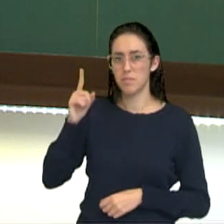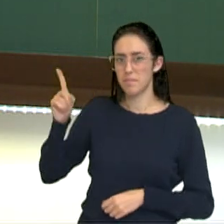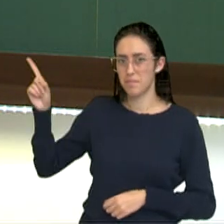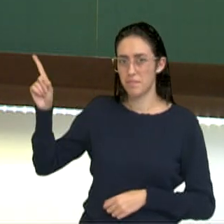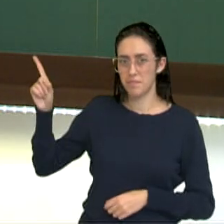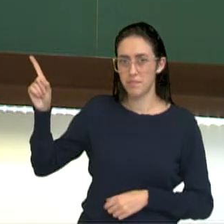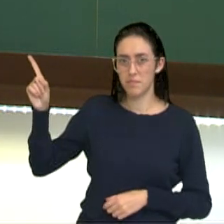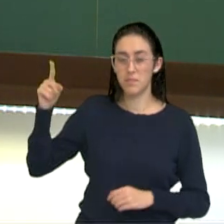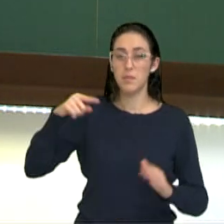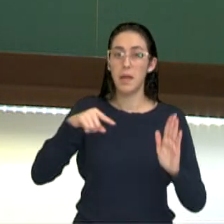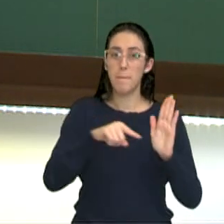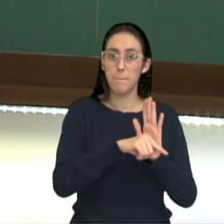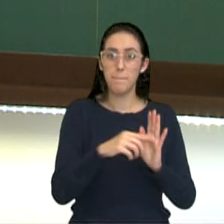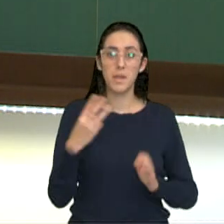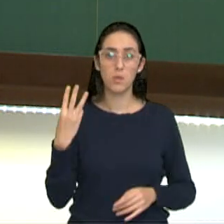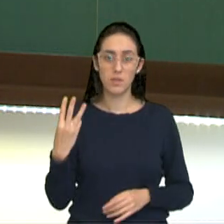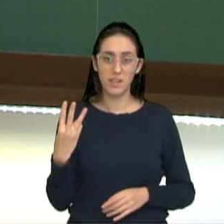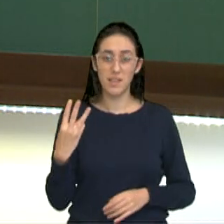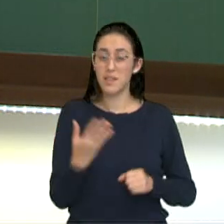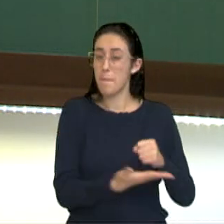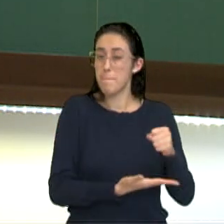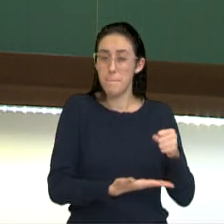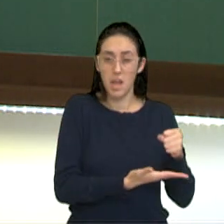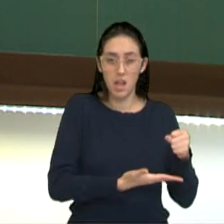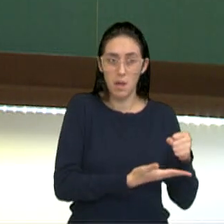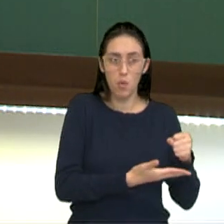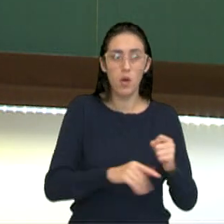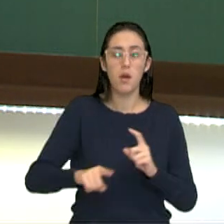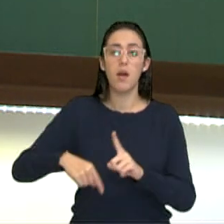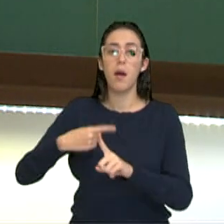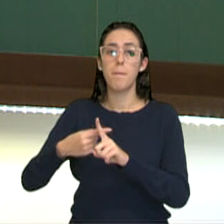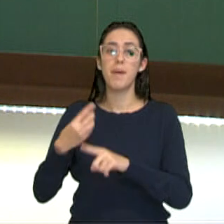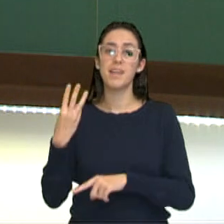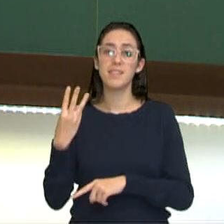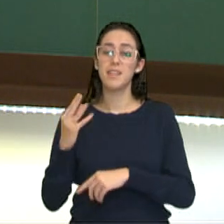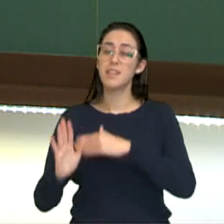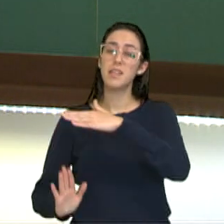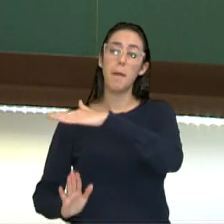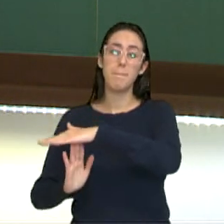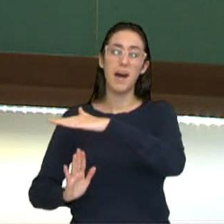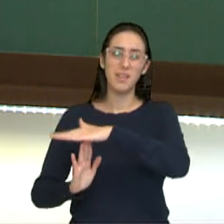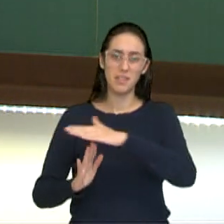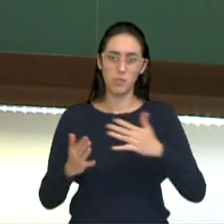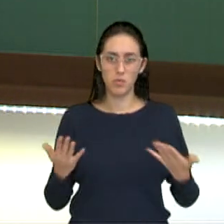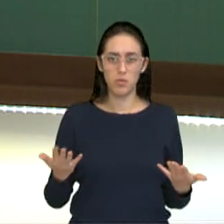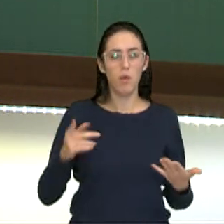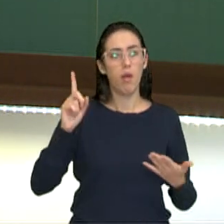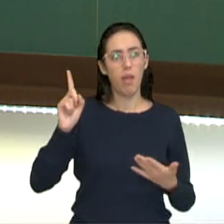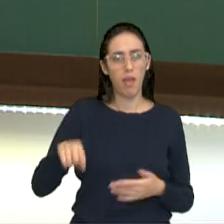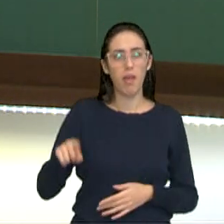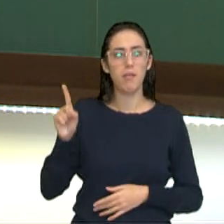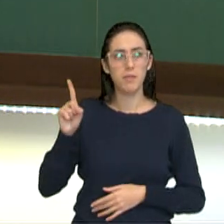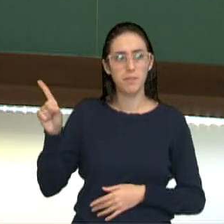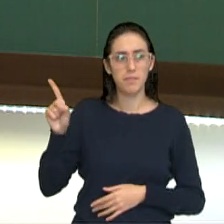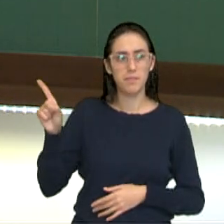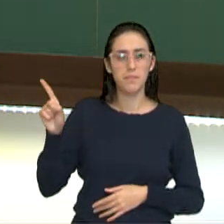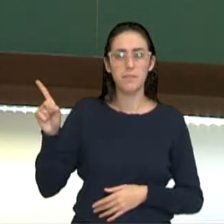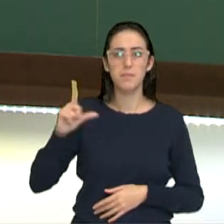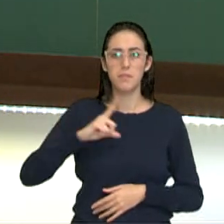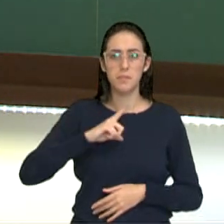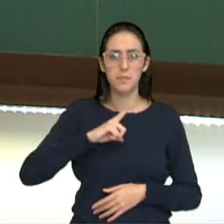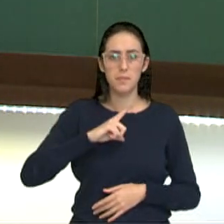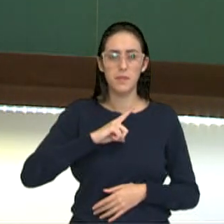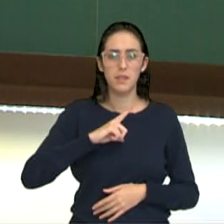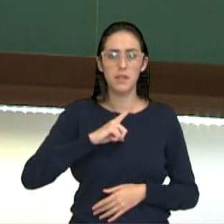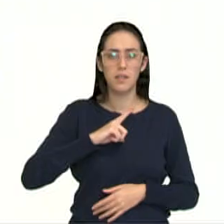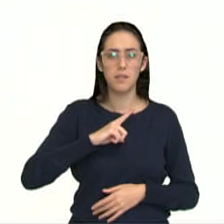ó, menos 3 para o mínimo e mais 3 para o máximo. Então, esses pontos vai ser aqui